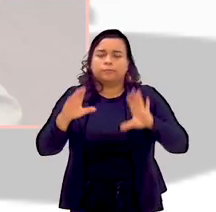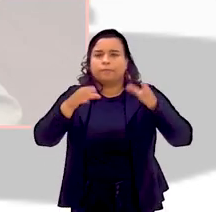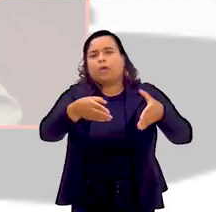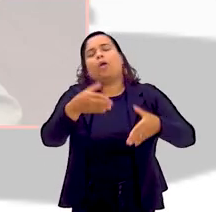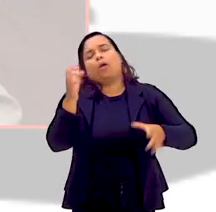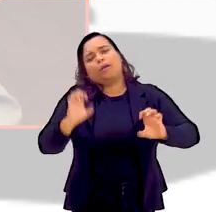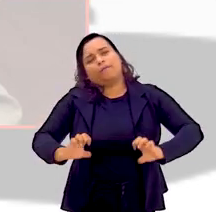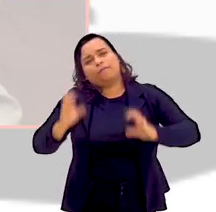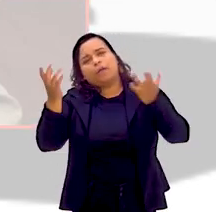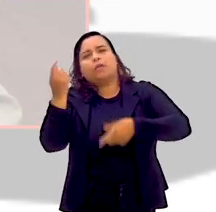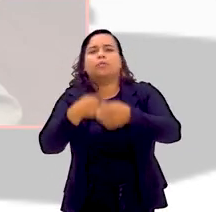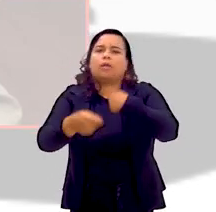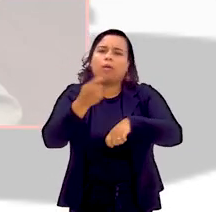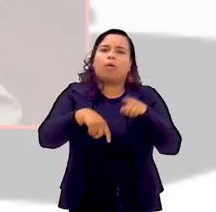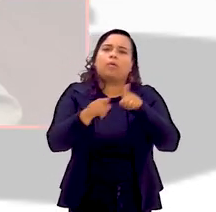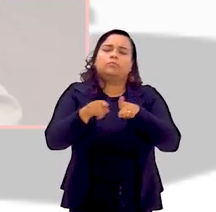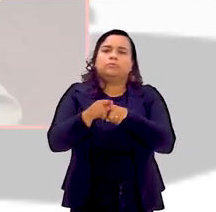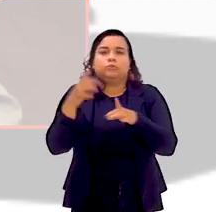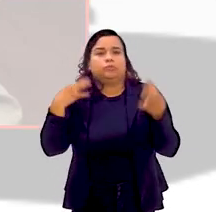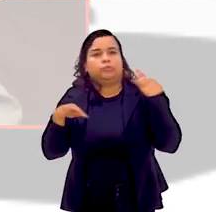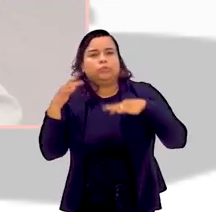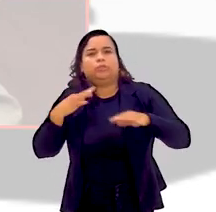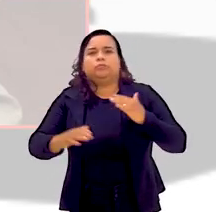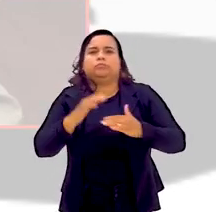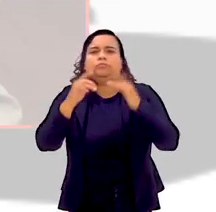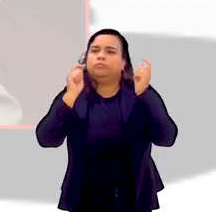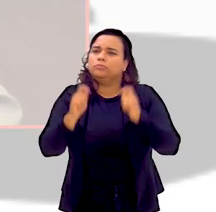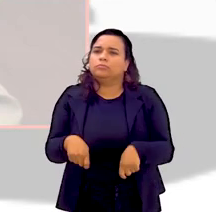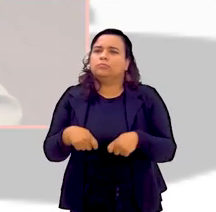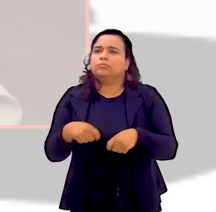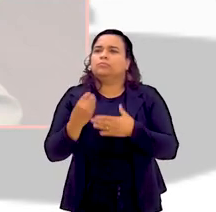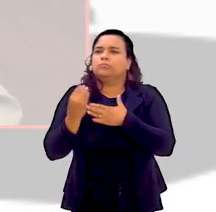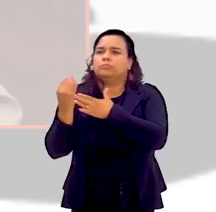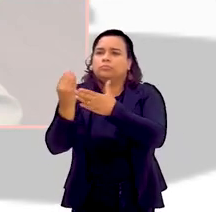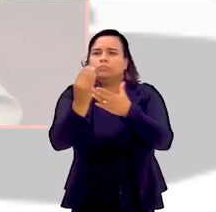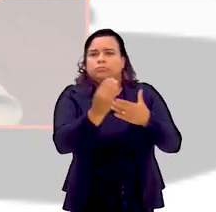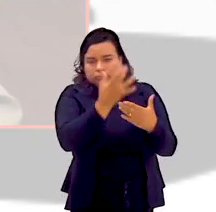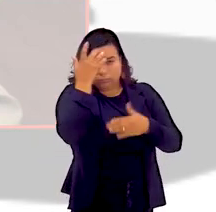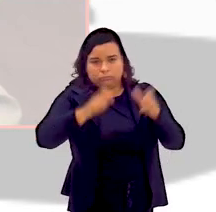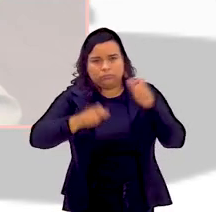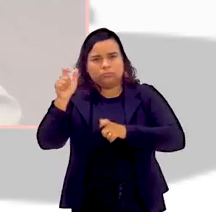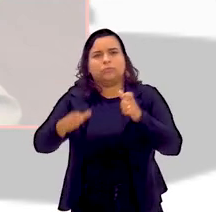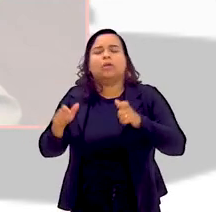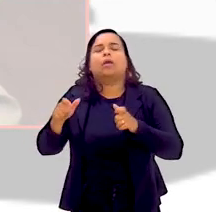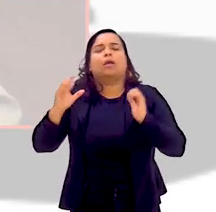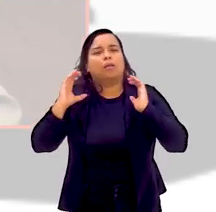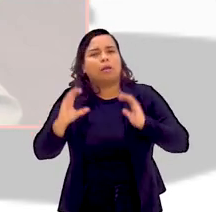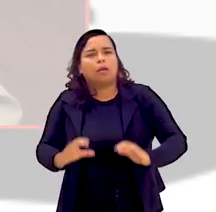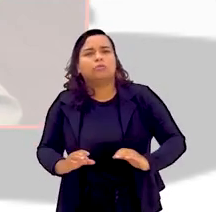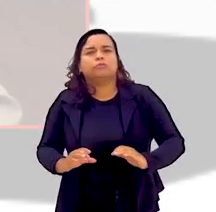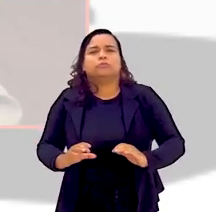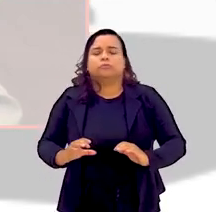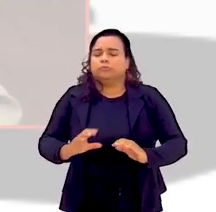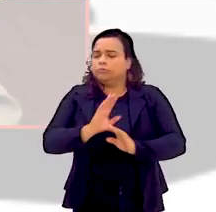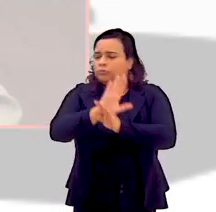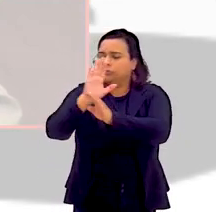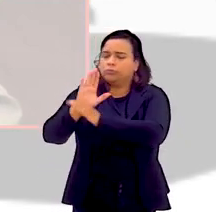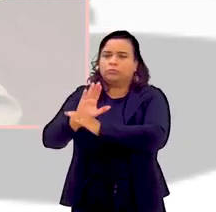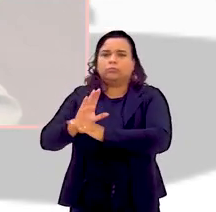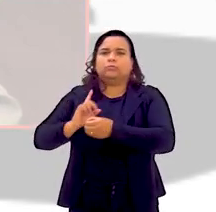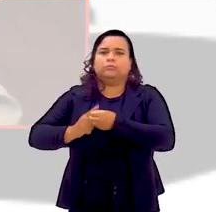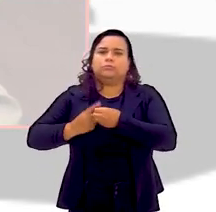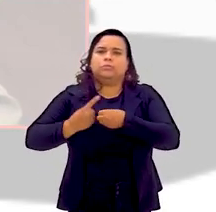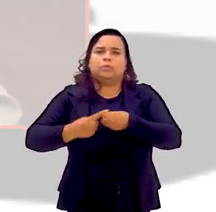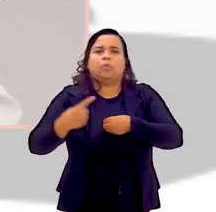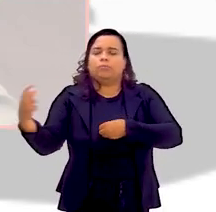turismo de negócios e um turismo que desenvolva a possibilidade também de levar esses clientes ou essas pessoas para o interior